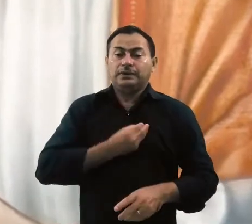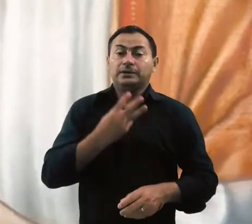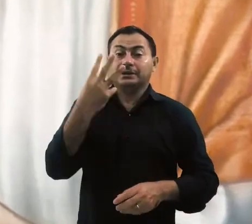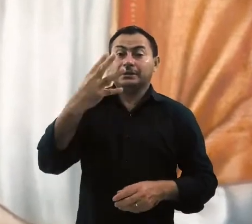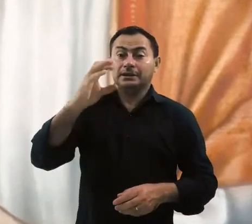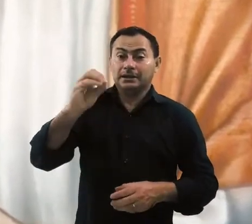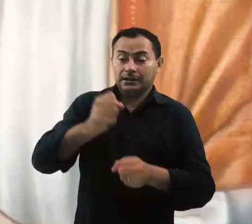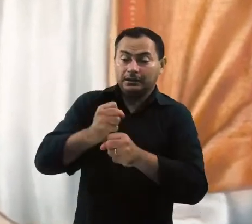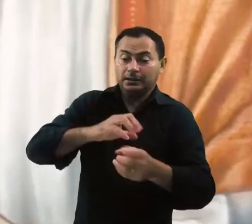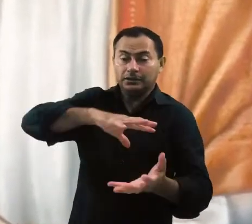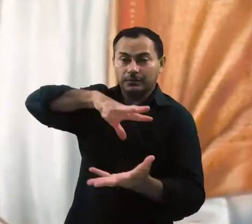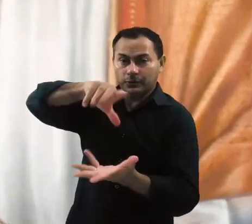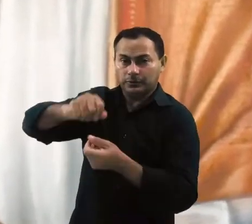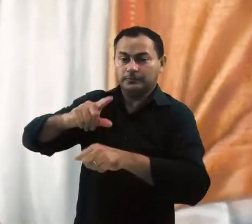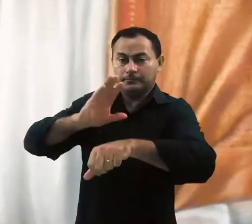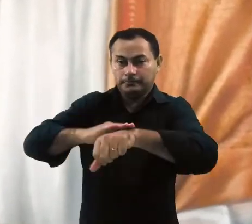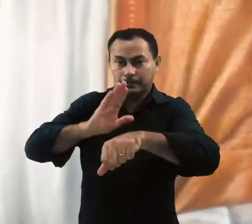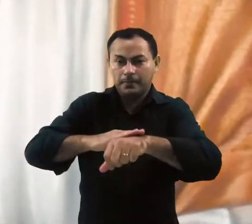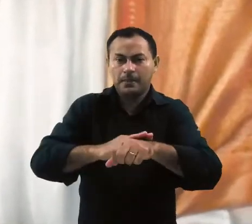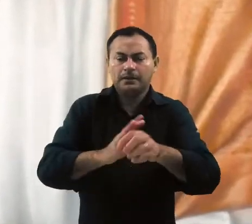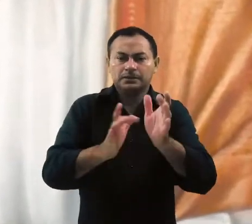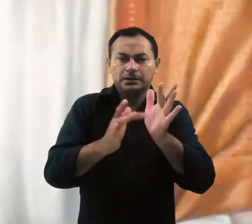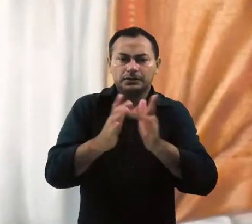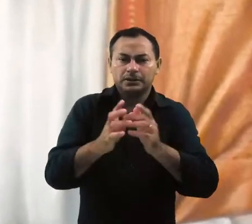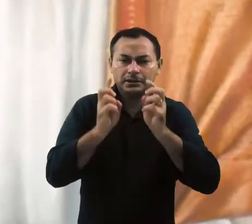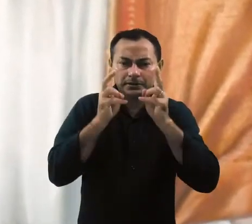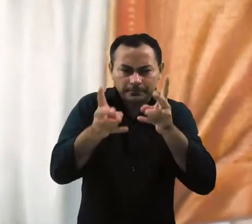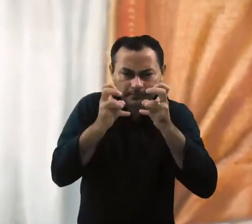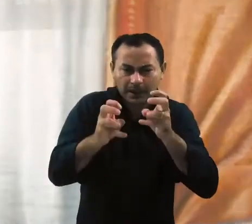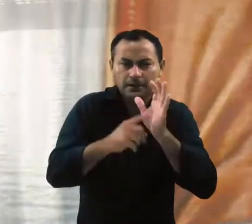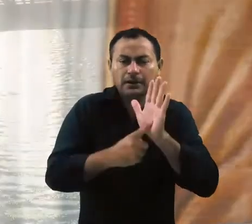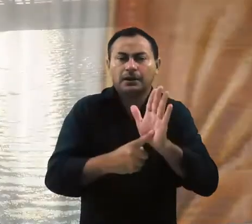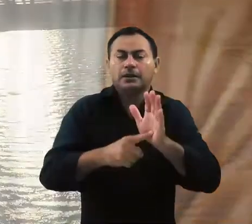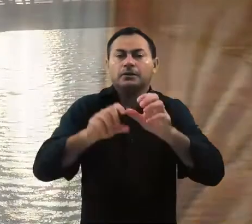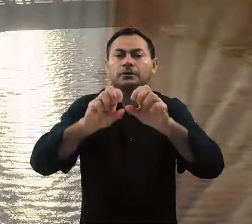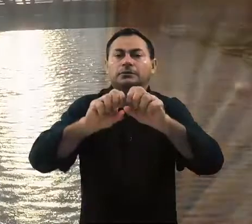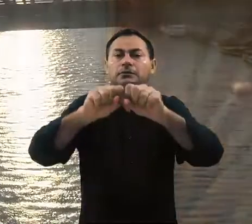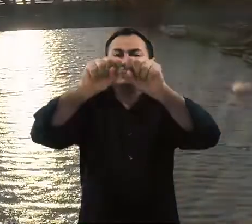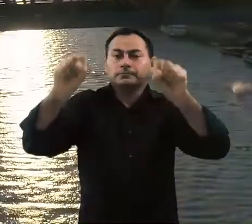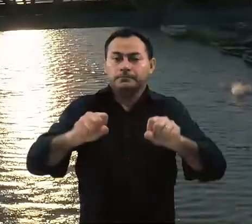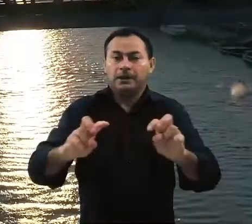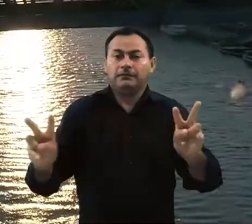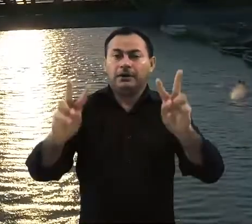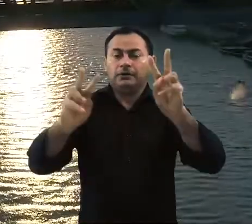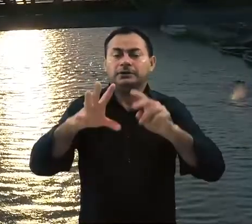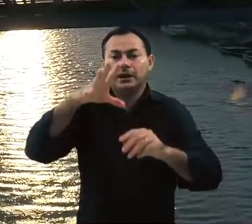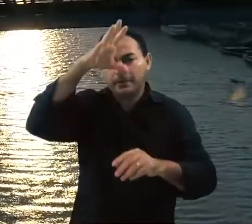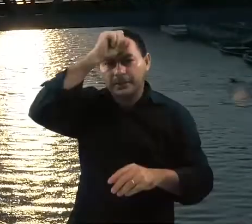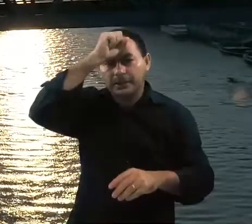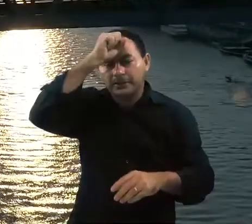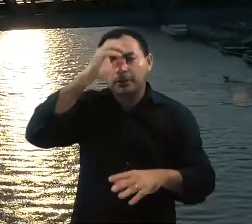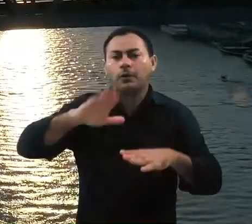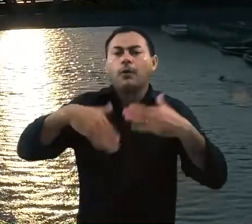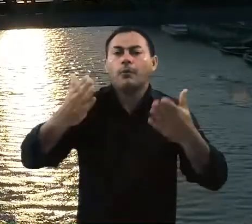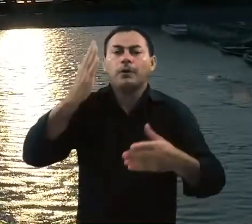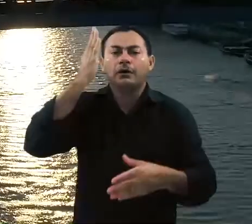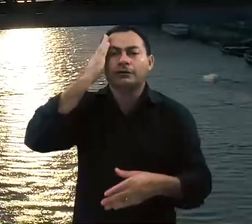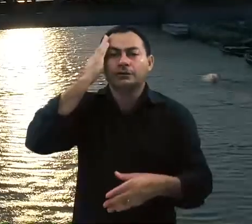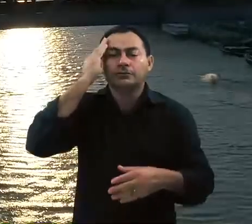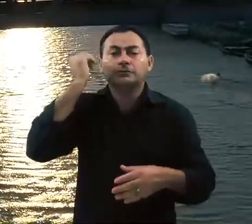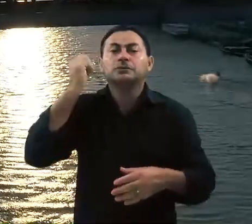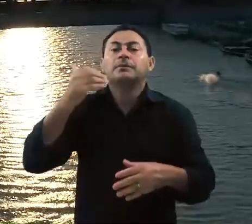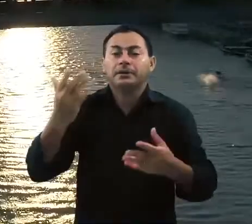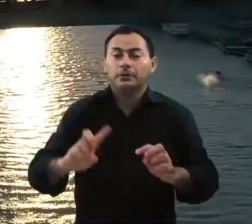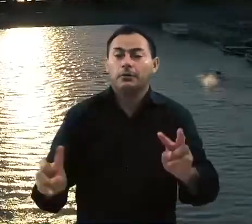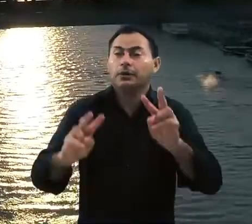de ter vivido 30 anos neste mundo a medida que Jesus identifica o seu sistema de valores nós vamos descobrindo Quais são